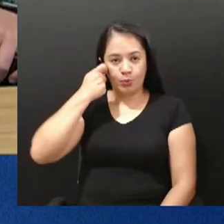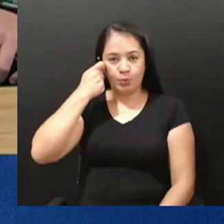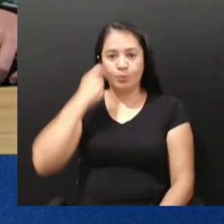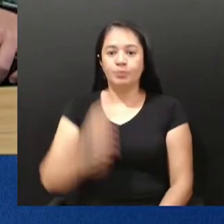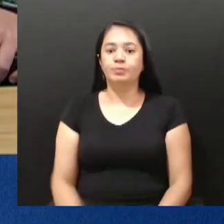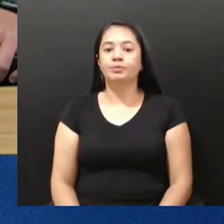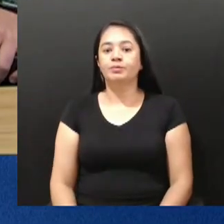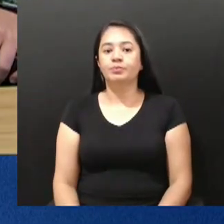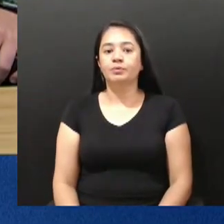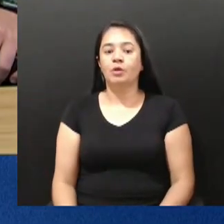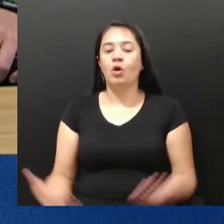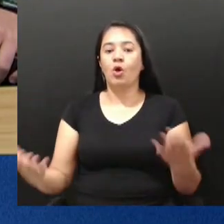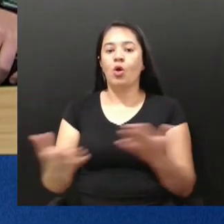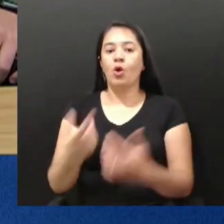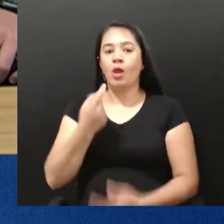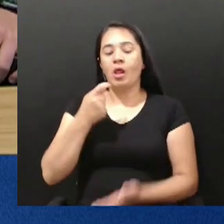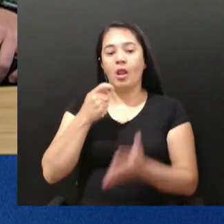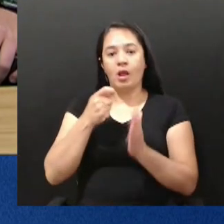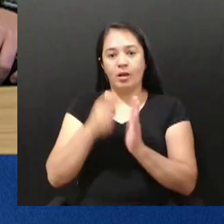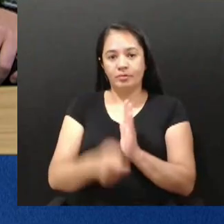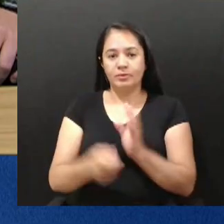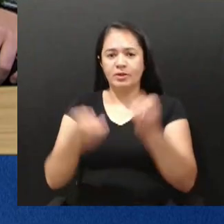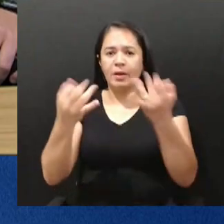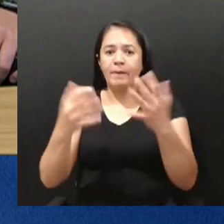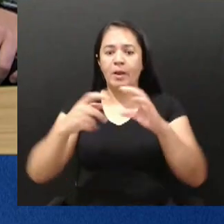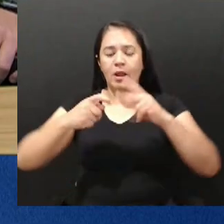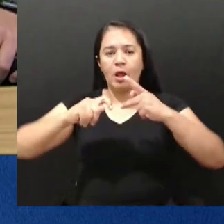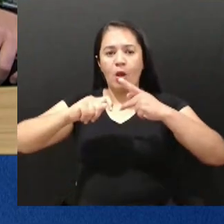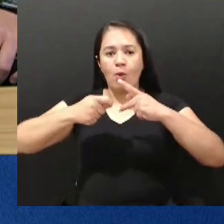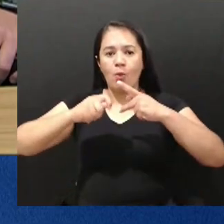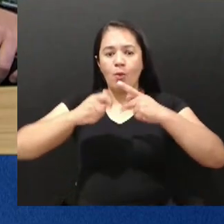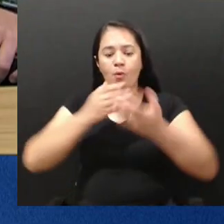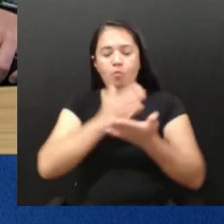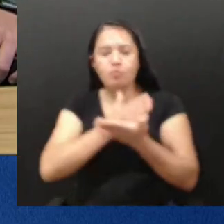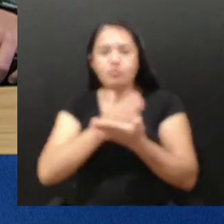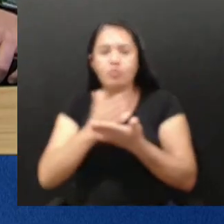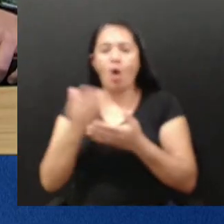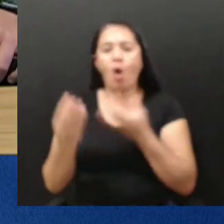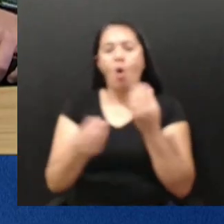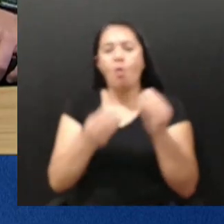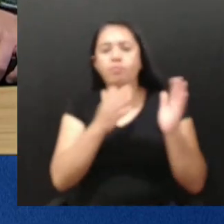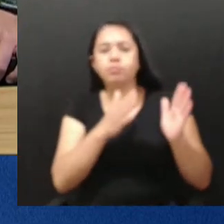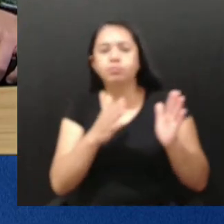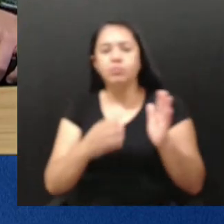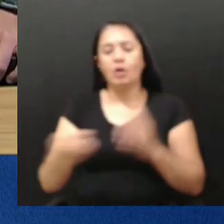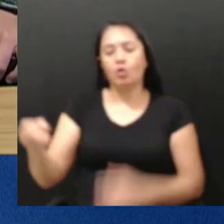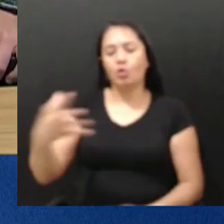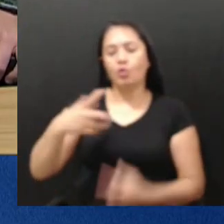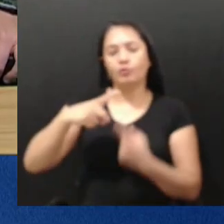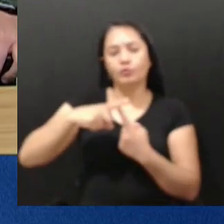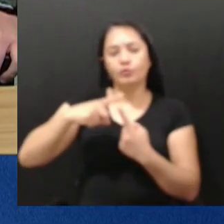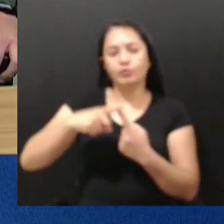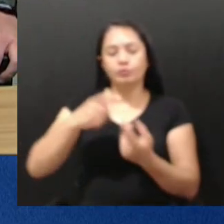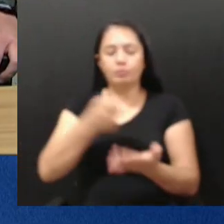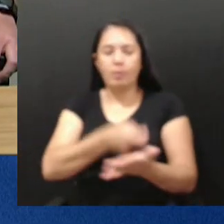vamos explicar mais sobre o Pix parcelado, como que funciona essa nova modalidade de pagamentos.